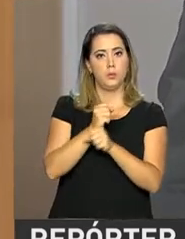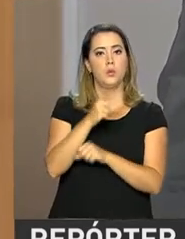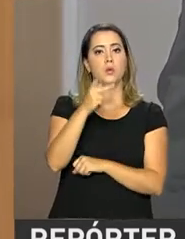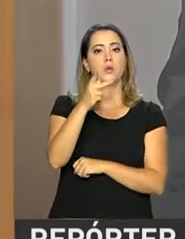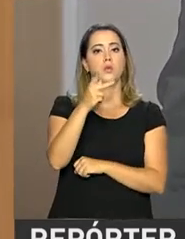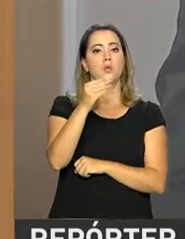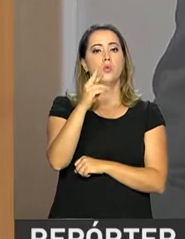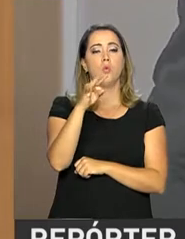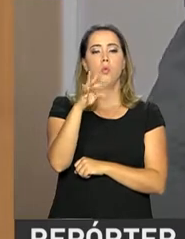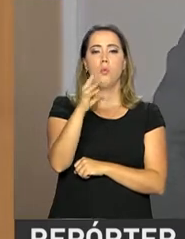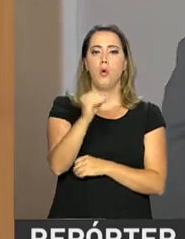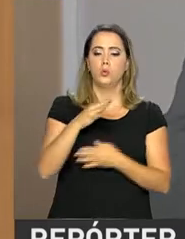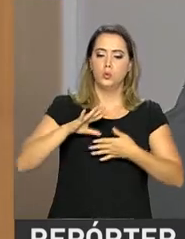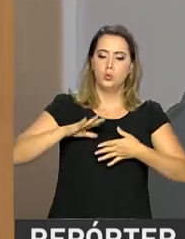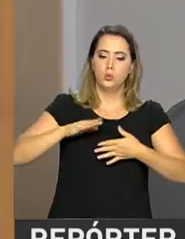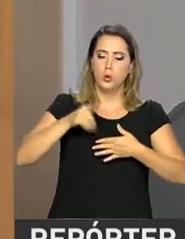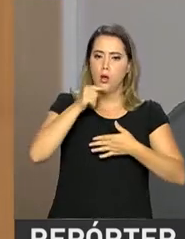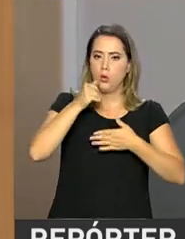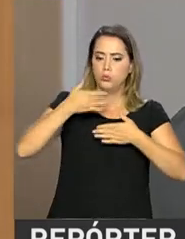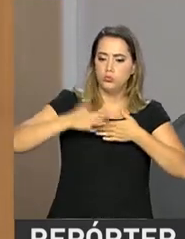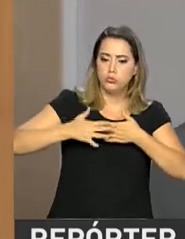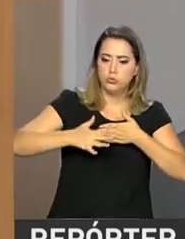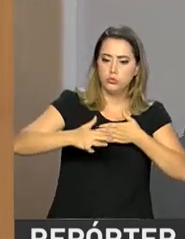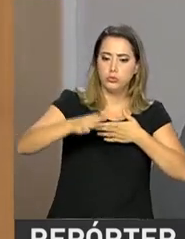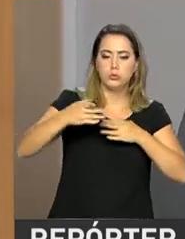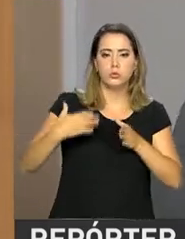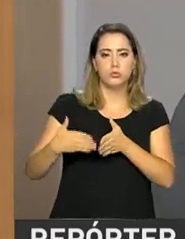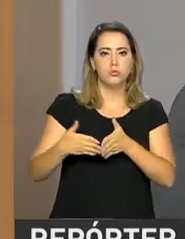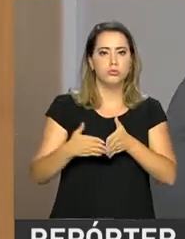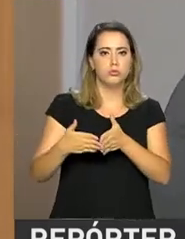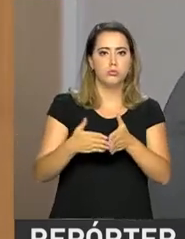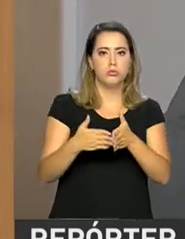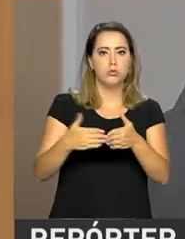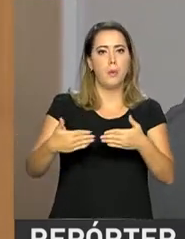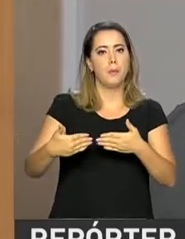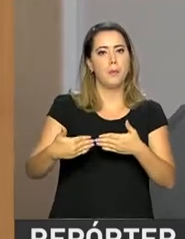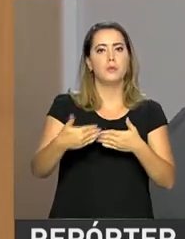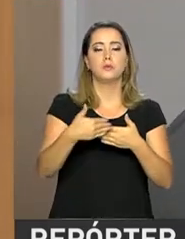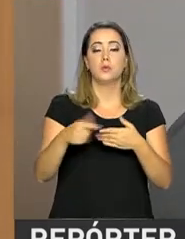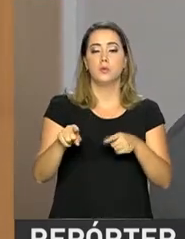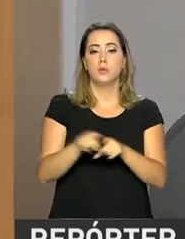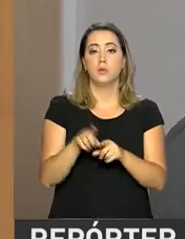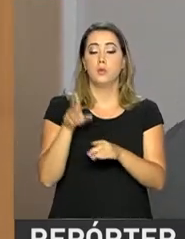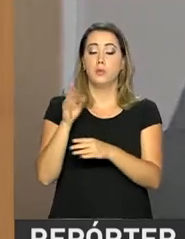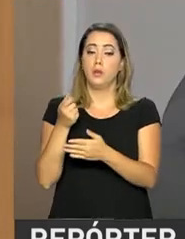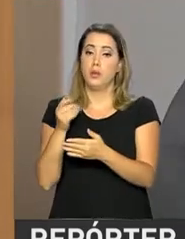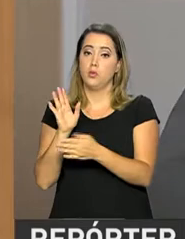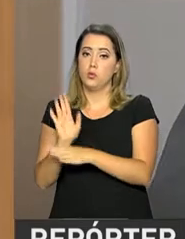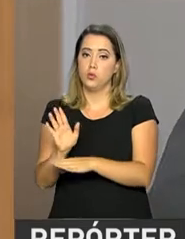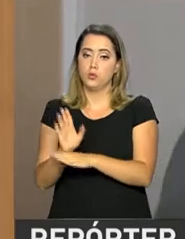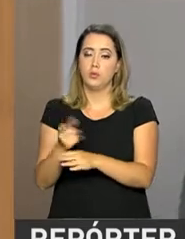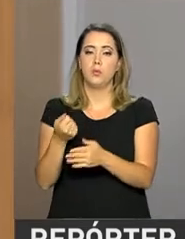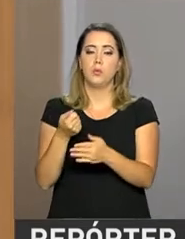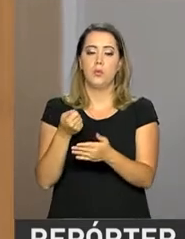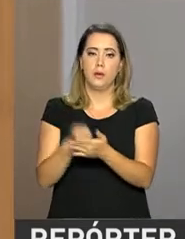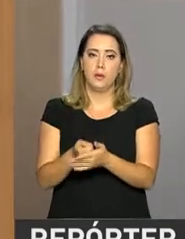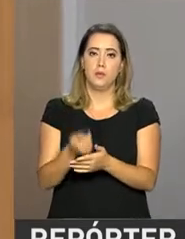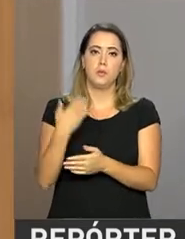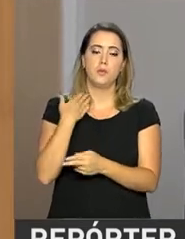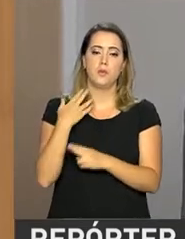uma obra que também foi financiada pela caixa econômica federal que busca